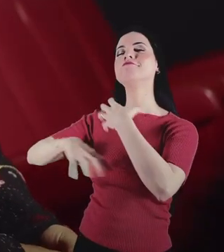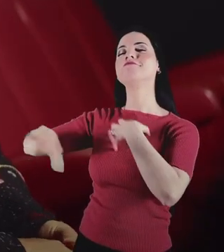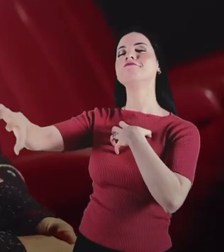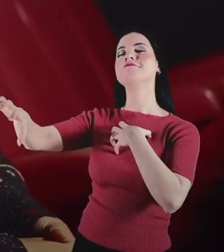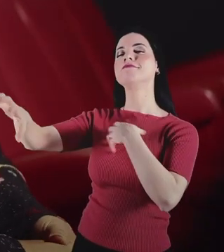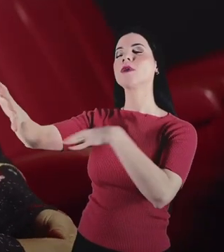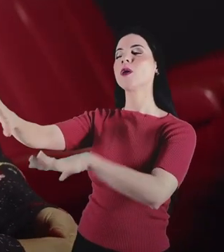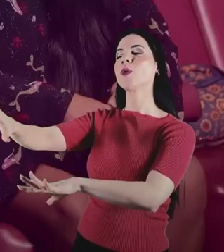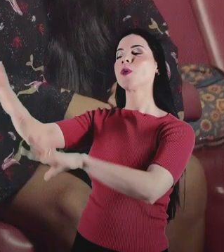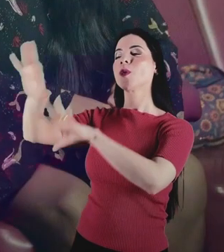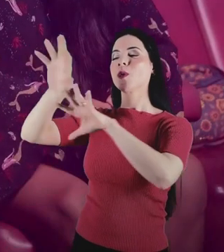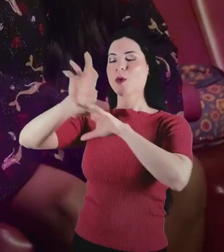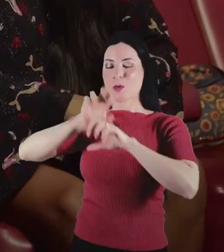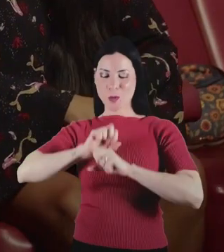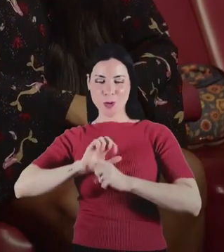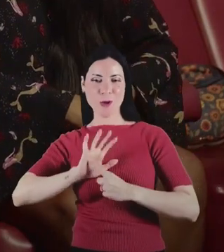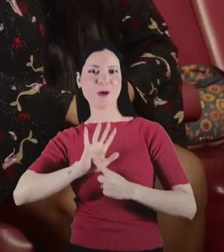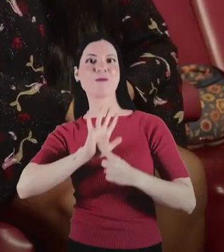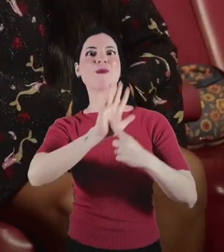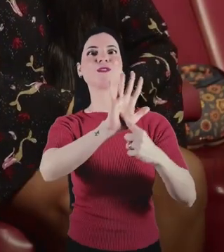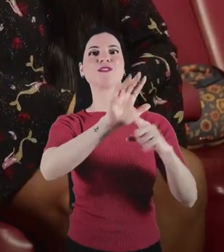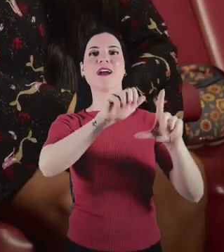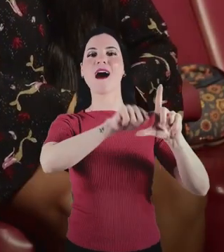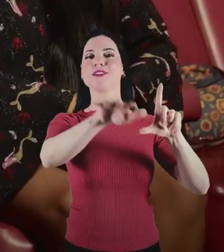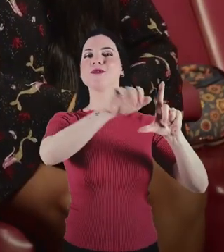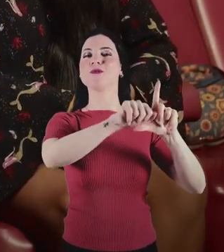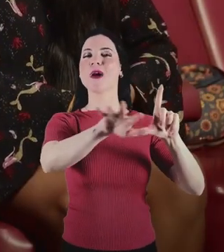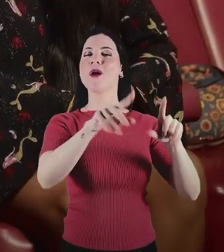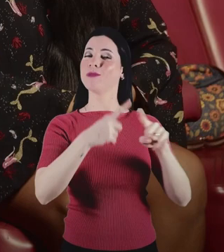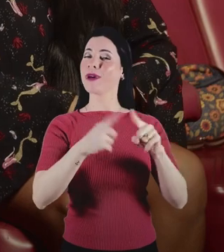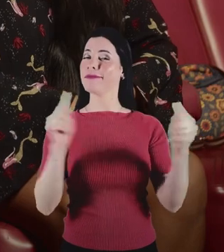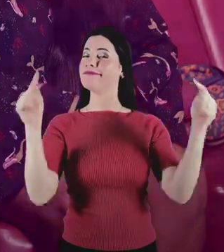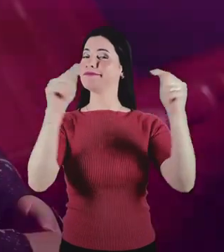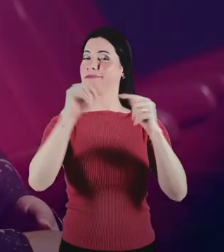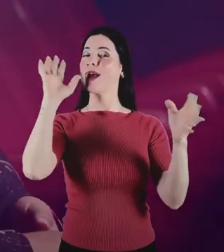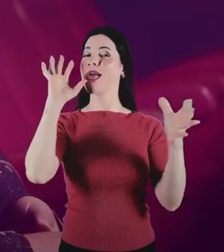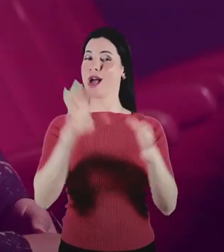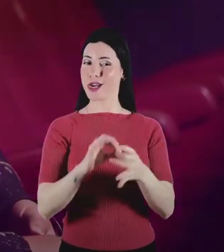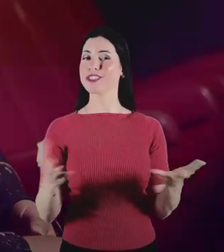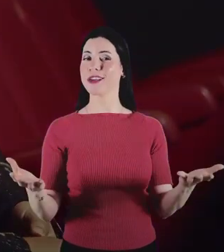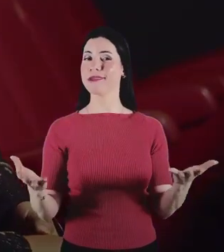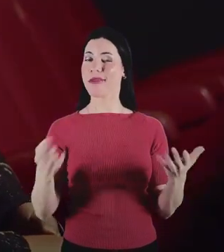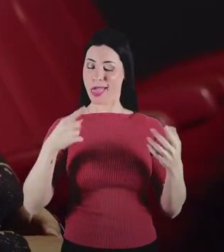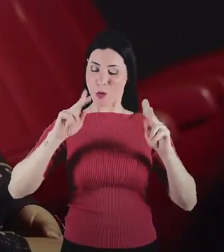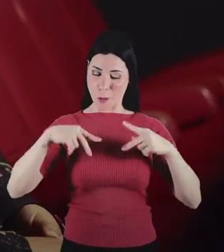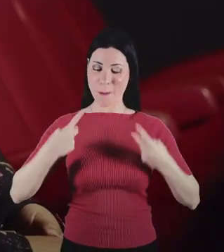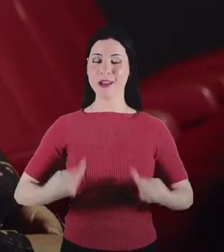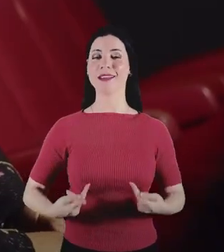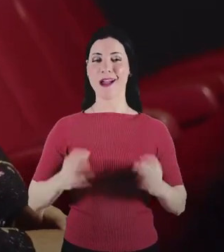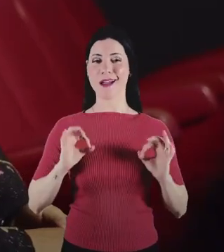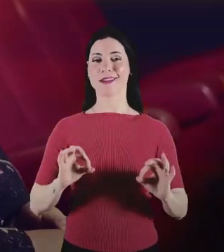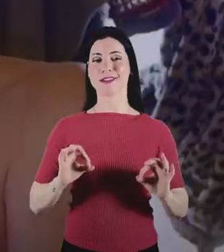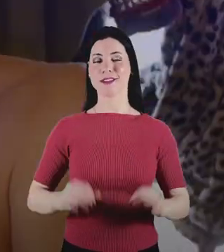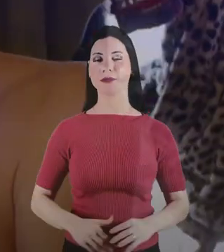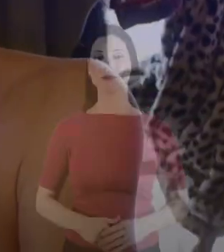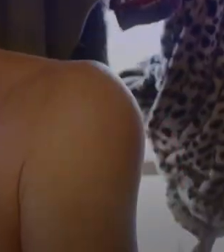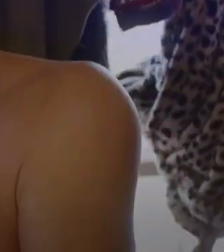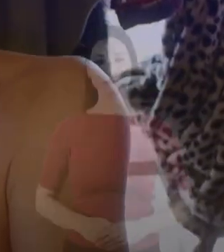lugar dessa empatia, porque acho que parte de uma questão muito lógica, que é a questão da humanidade,